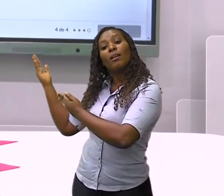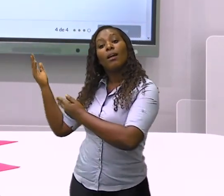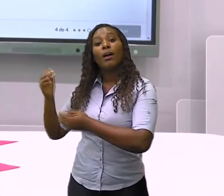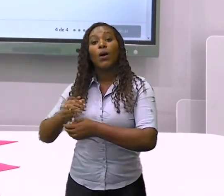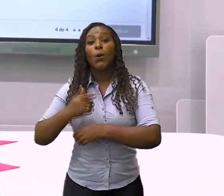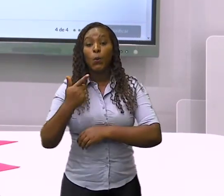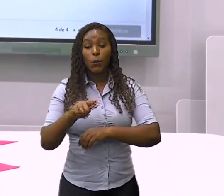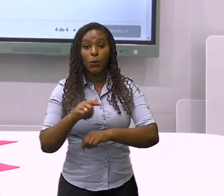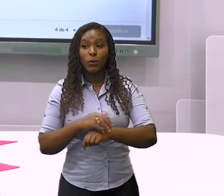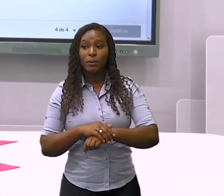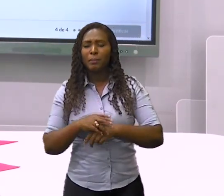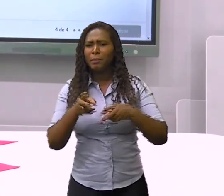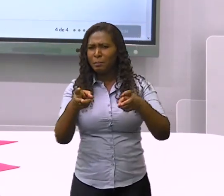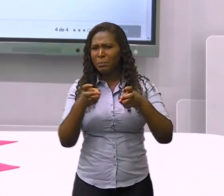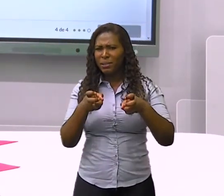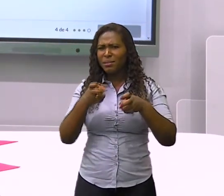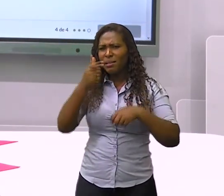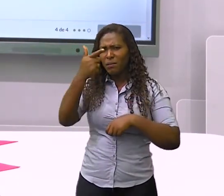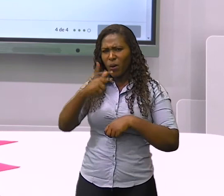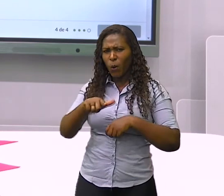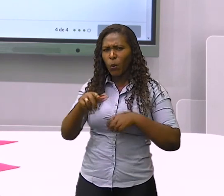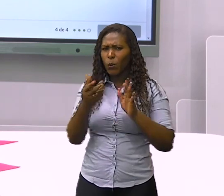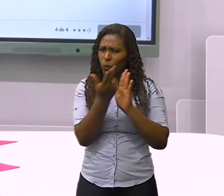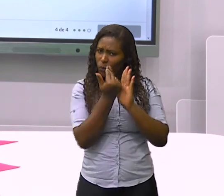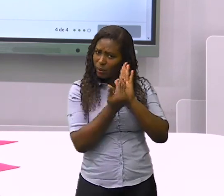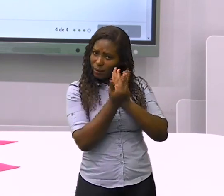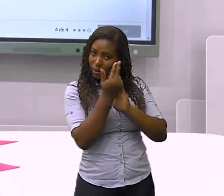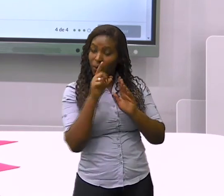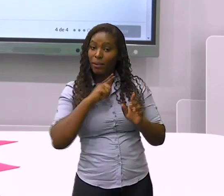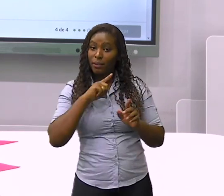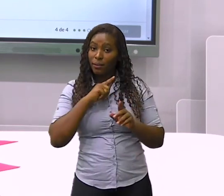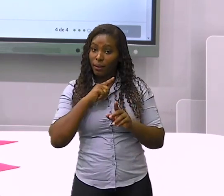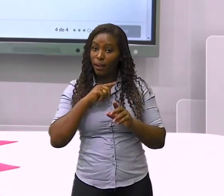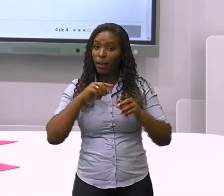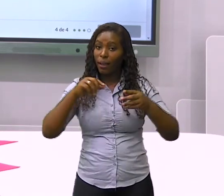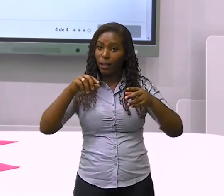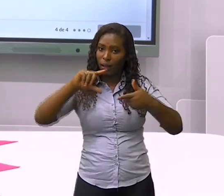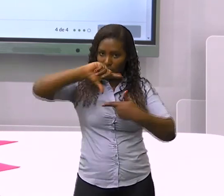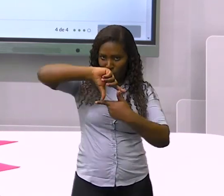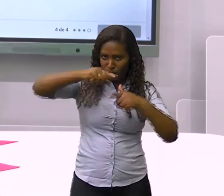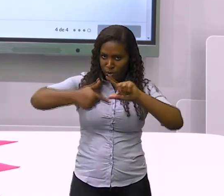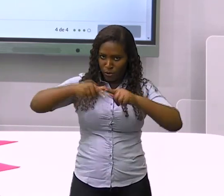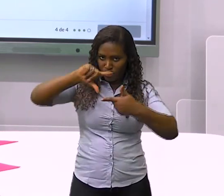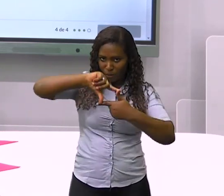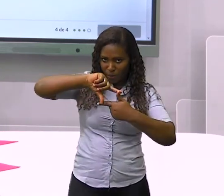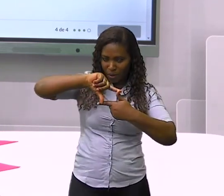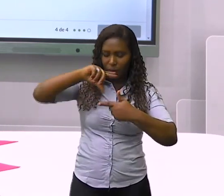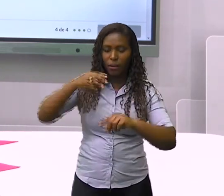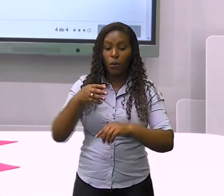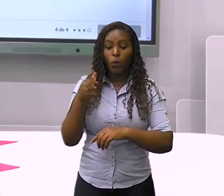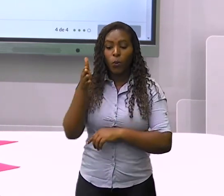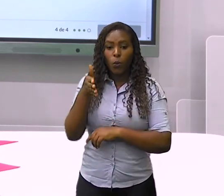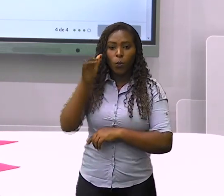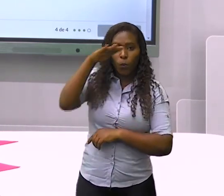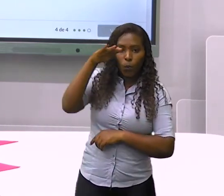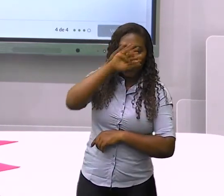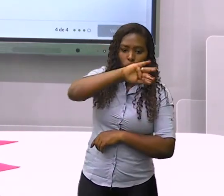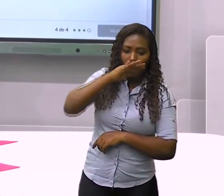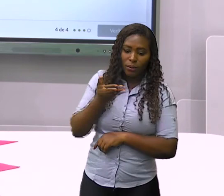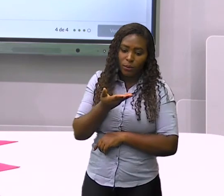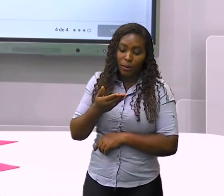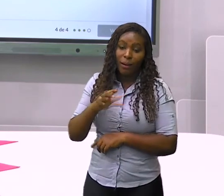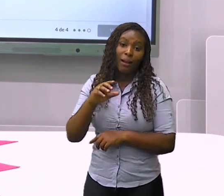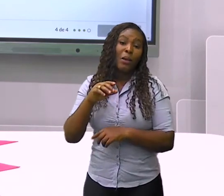Observe aqui. Eu tenho um quadrilátero irregular, eu tenho um retângulo e eu